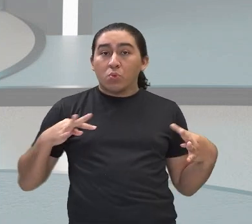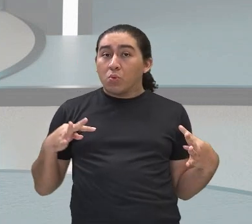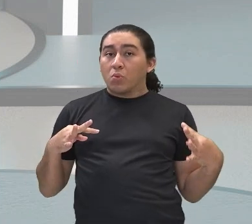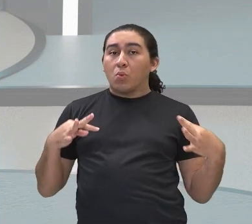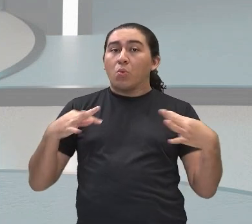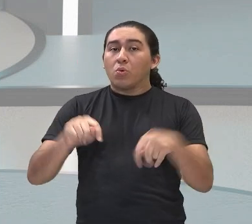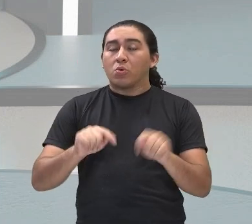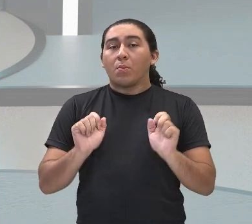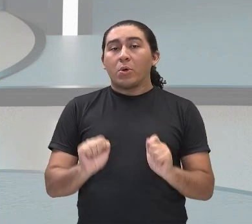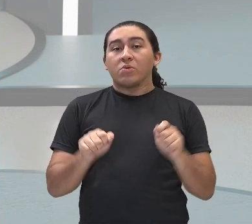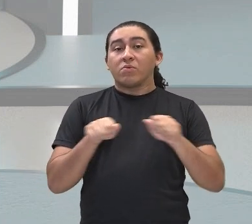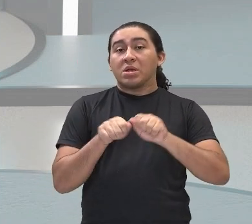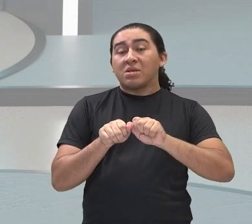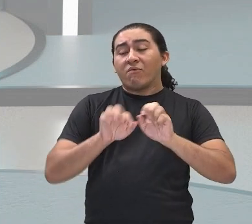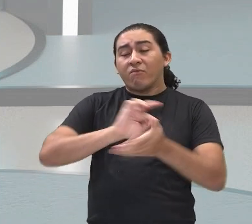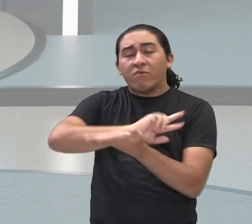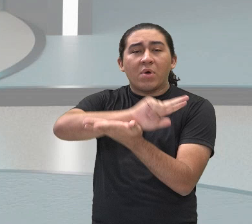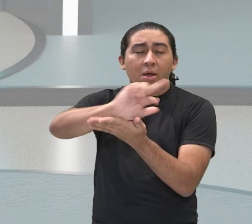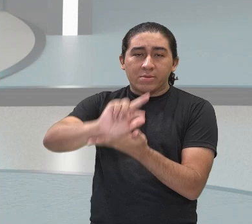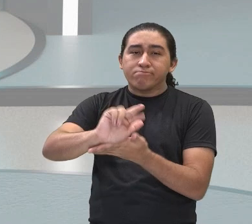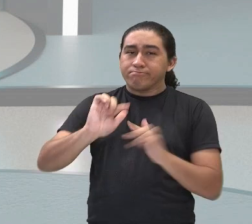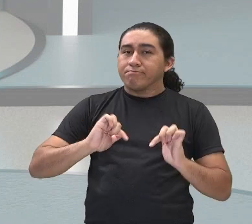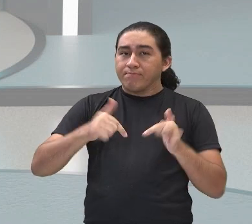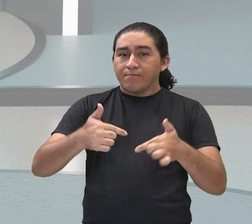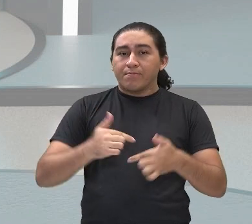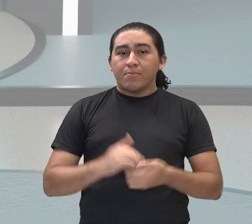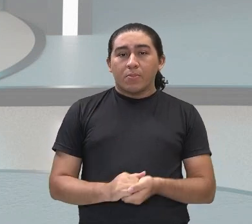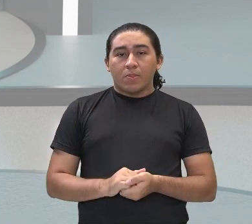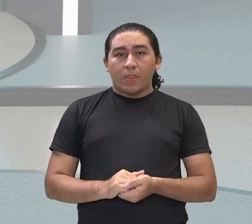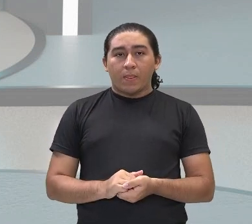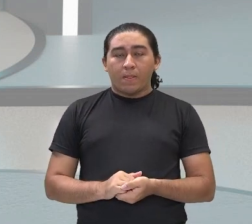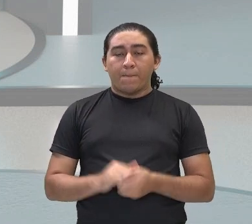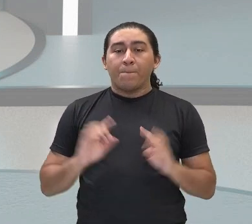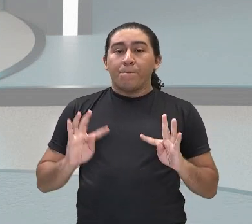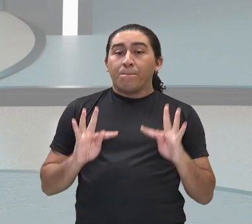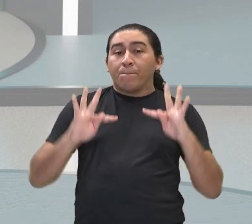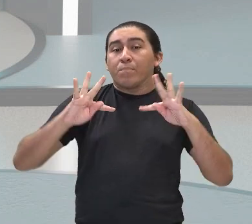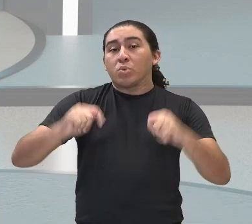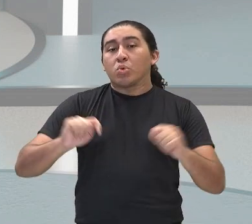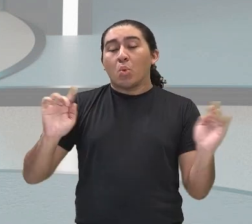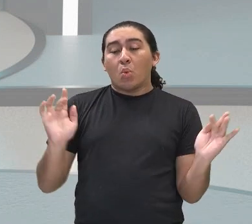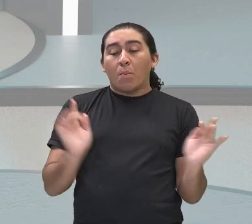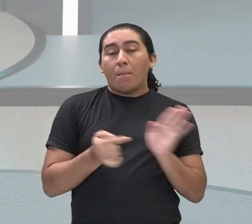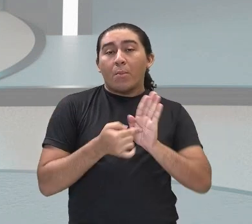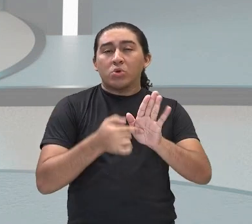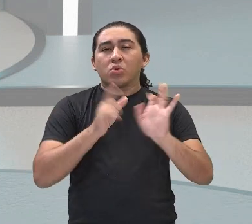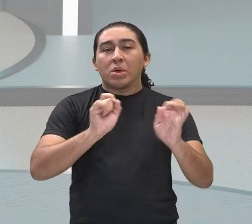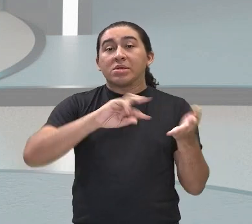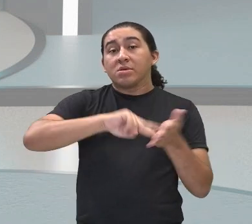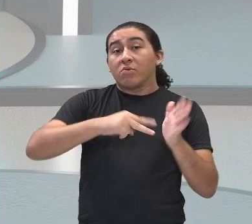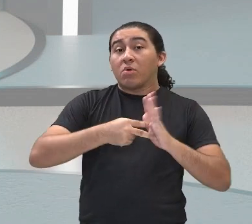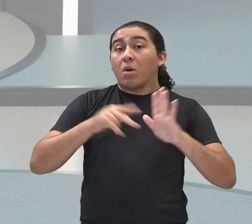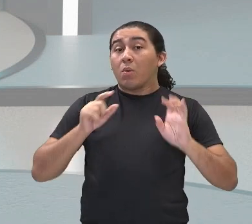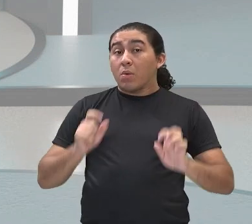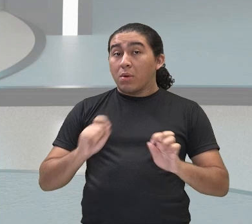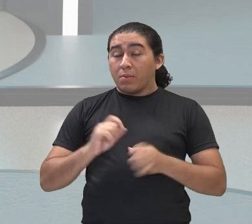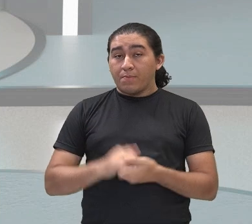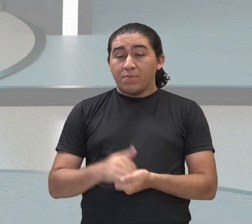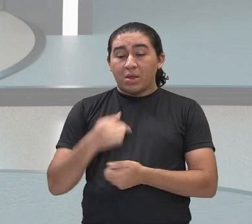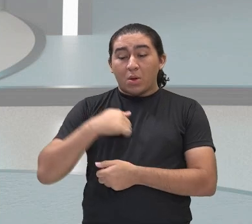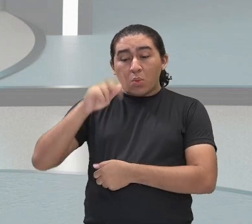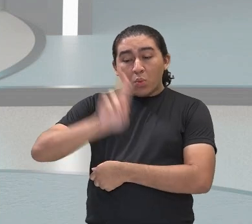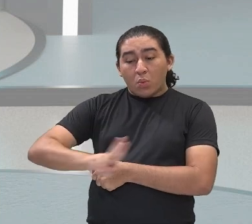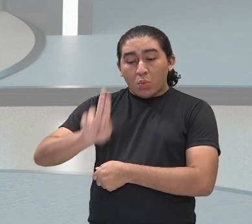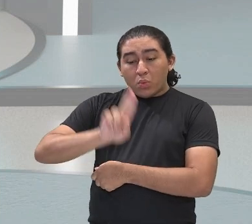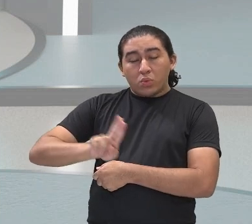eu posso fazer várias coisas. E tudo isso também vai estar nos mostrando que eu vou estar utilizando o quê?